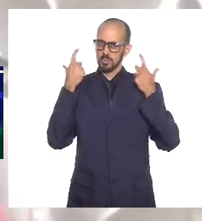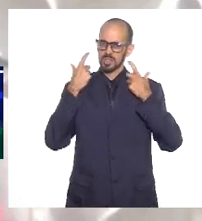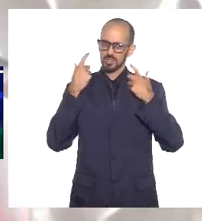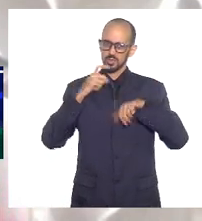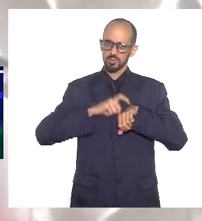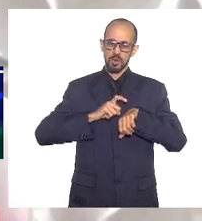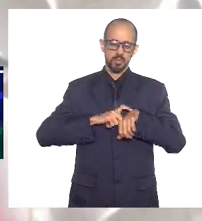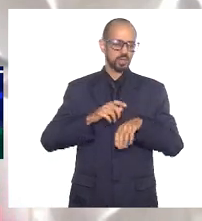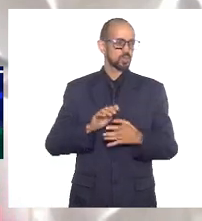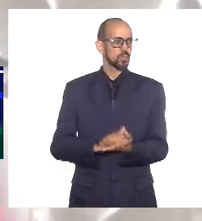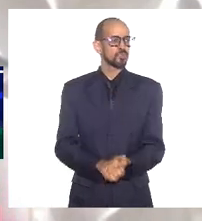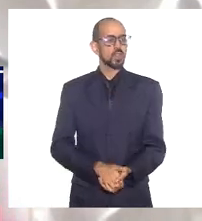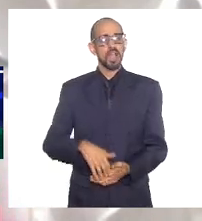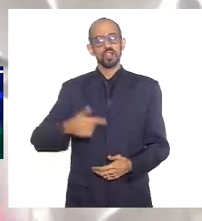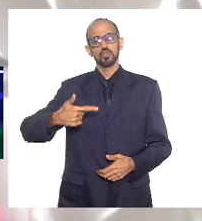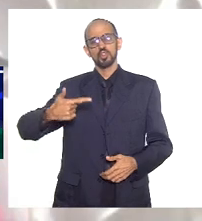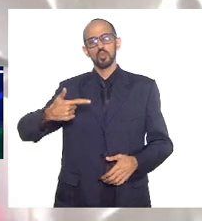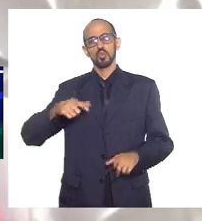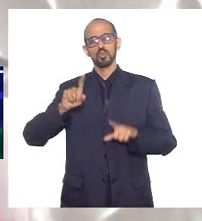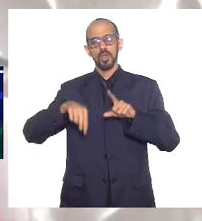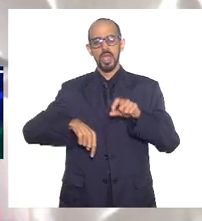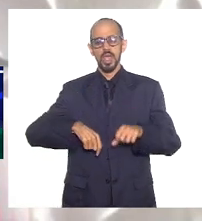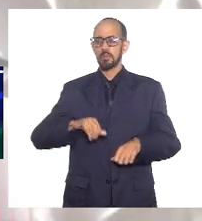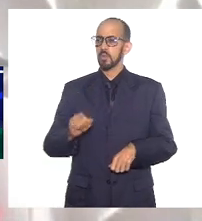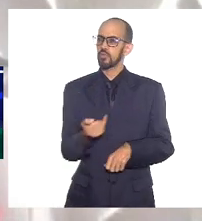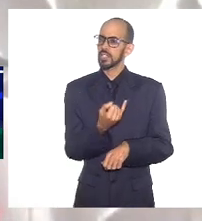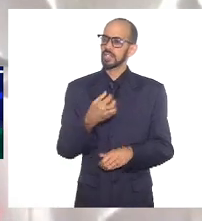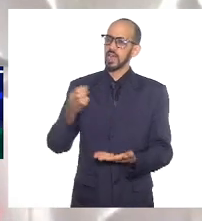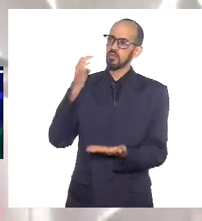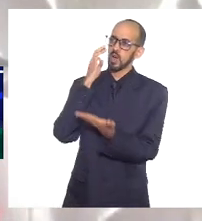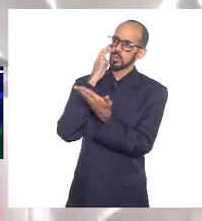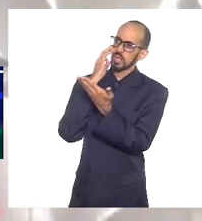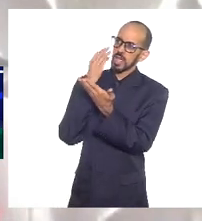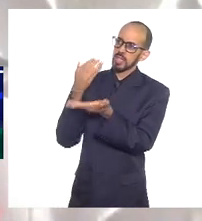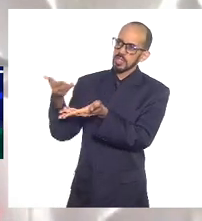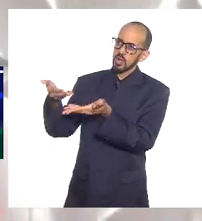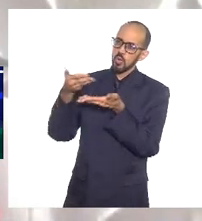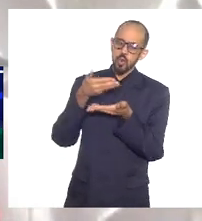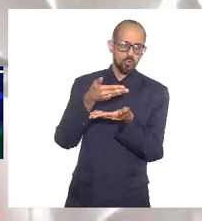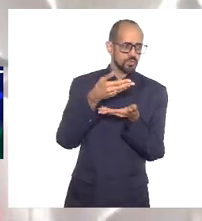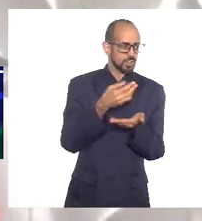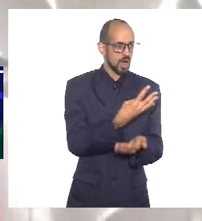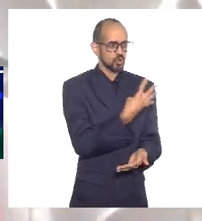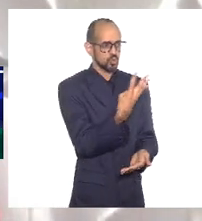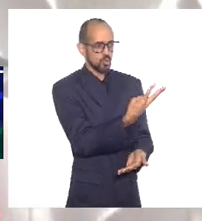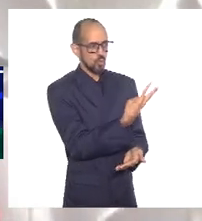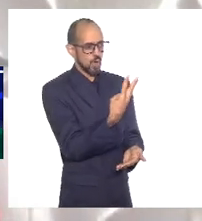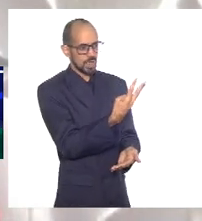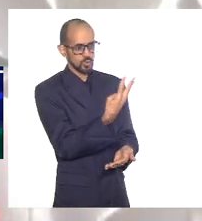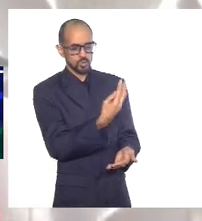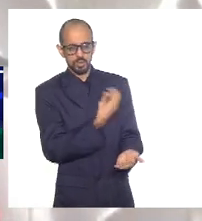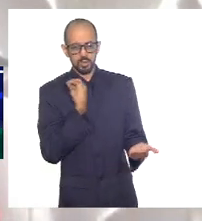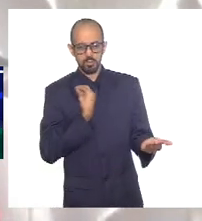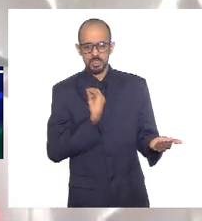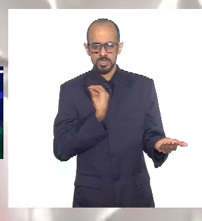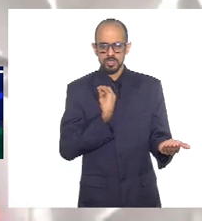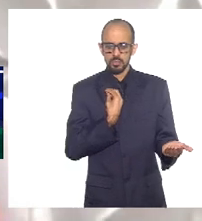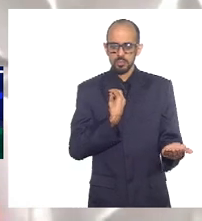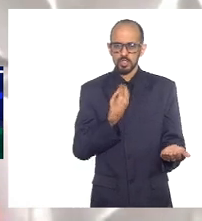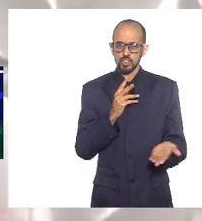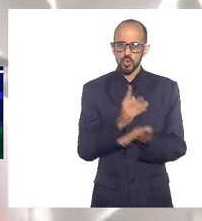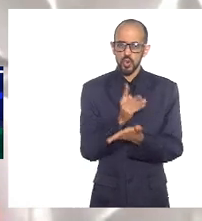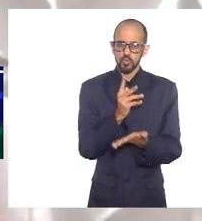questão eu queria aproveitar deputado Valdeck e convidar os quatro deputados aqui presentes para a gente continuar